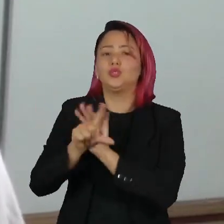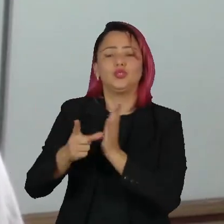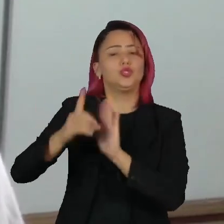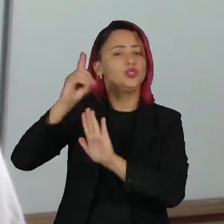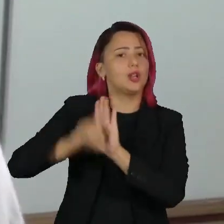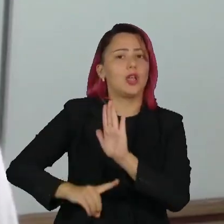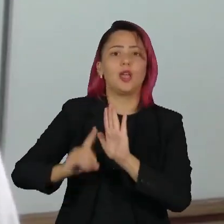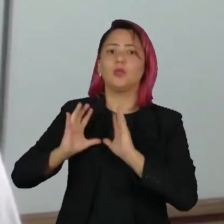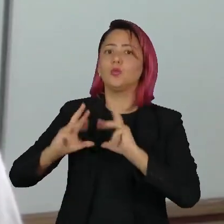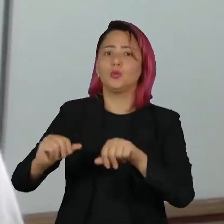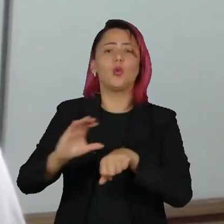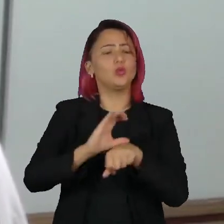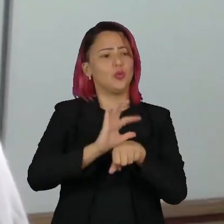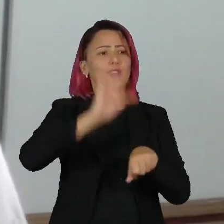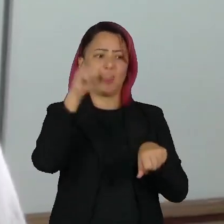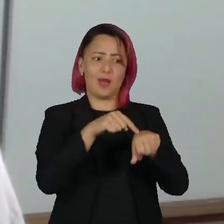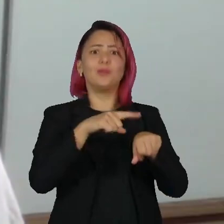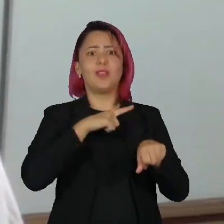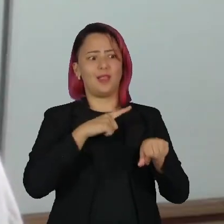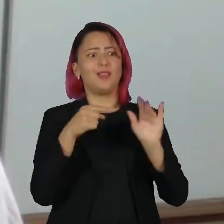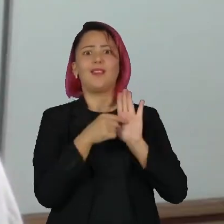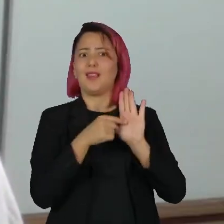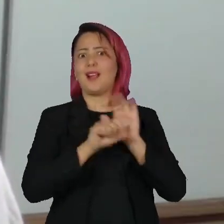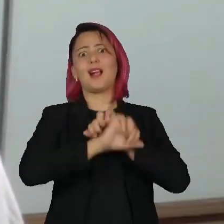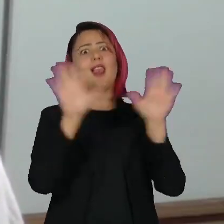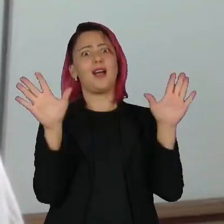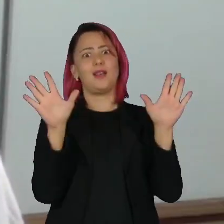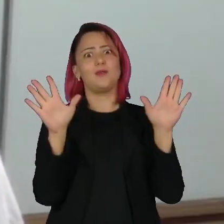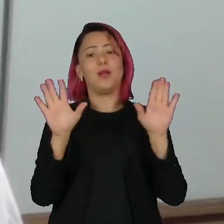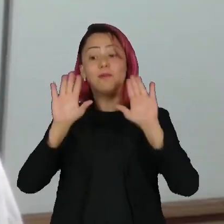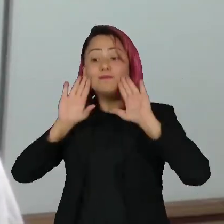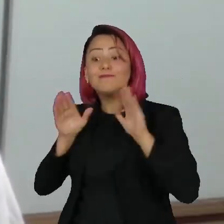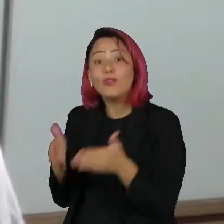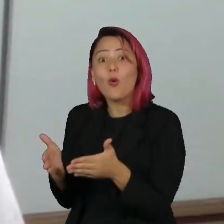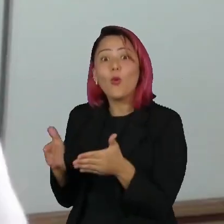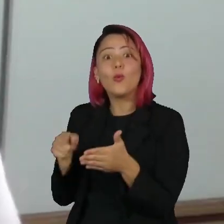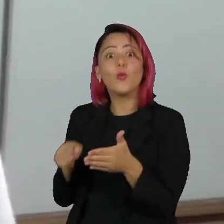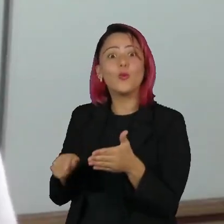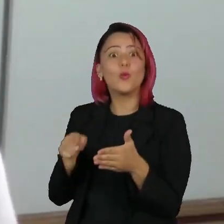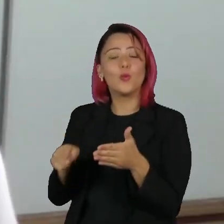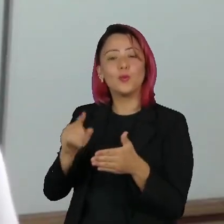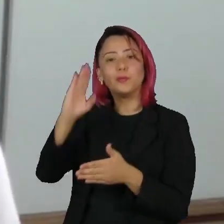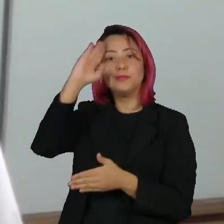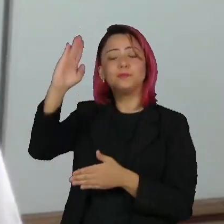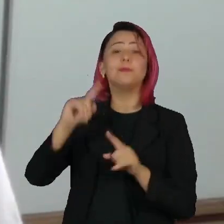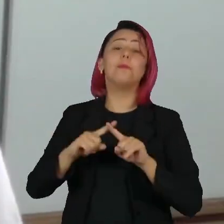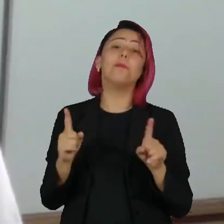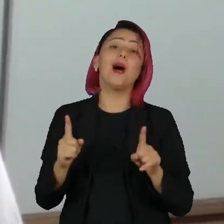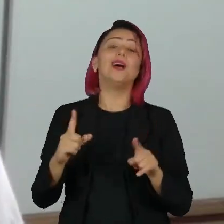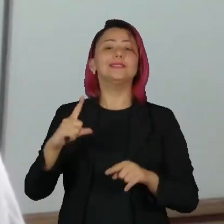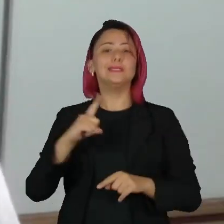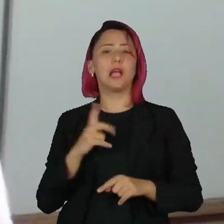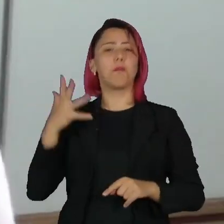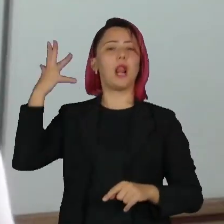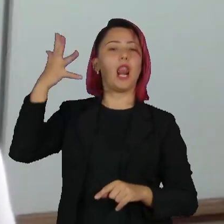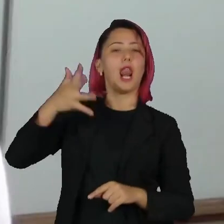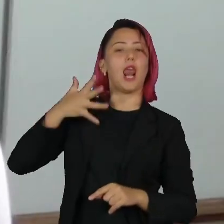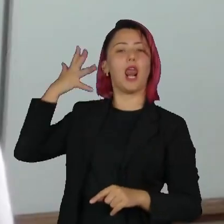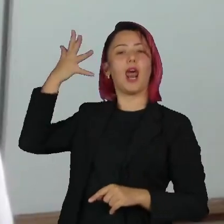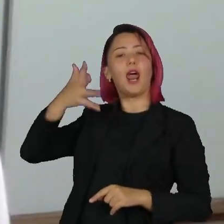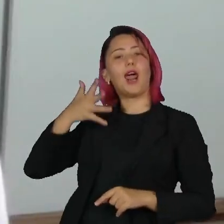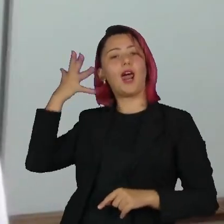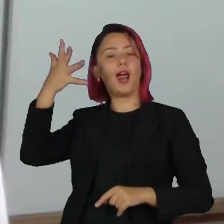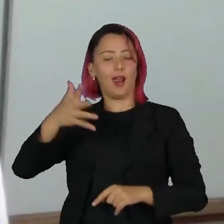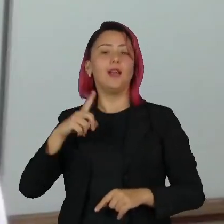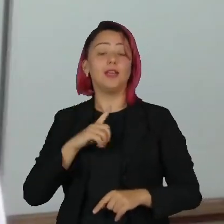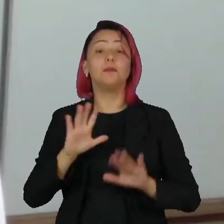Constituição Federal de 1988. Contudo, a gente nota muita retórica e pouca